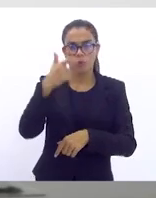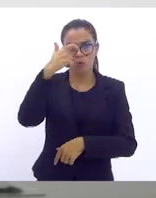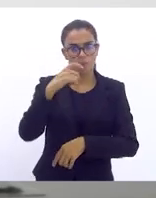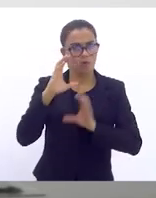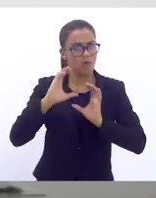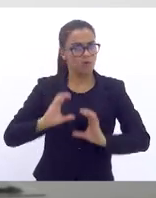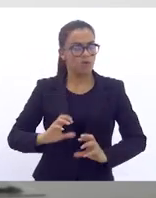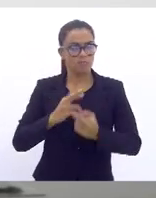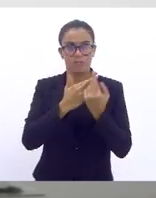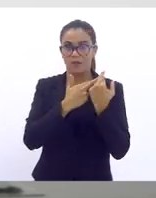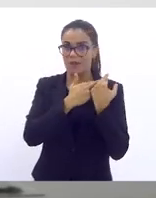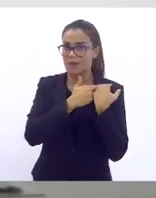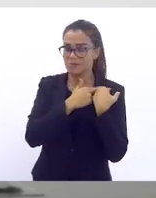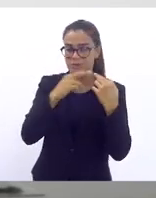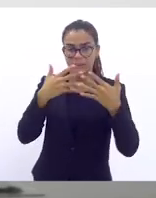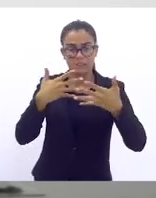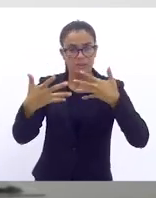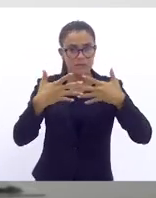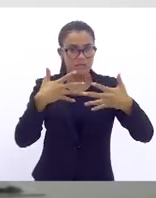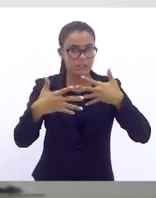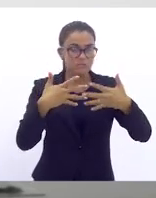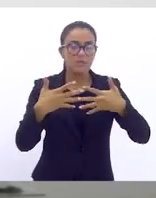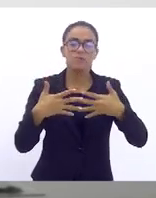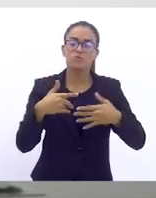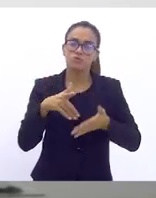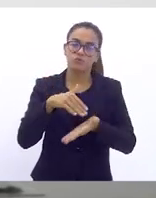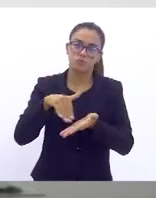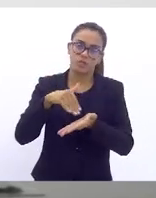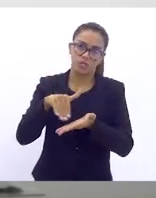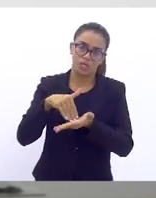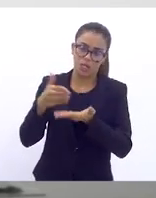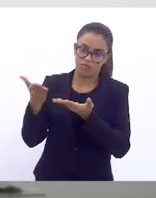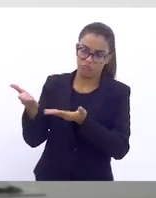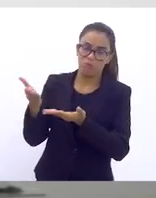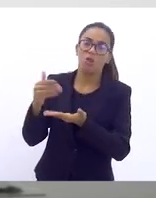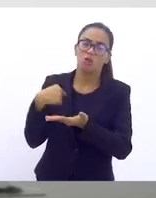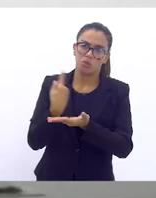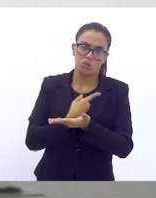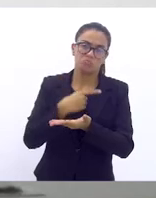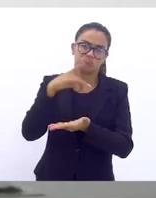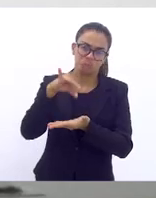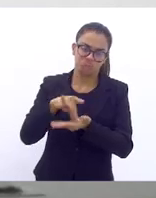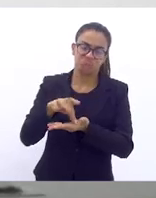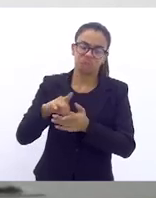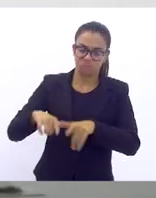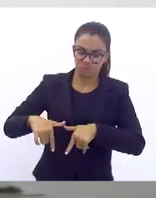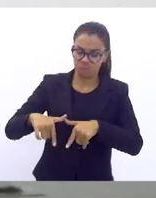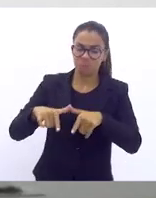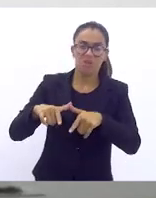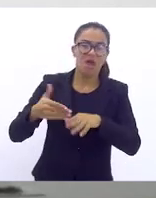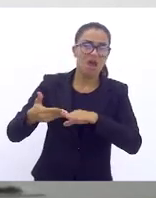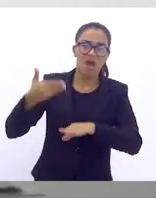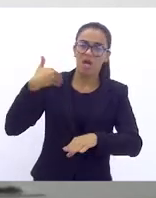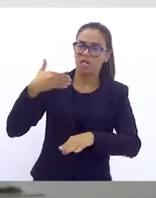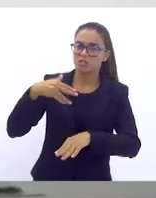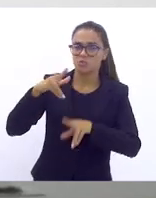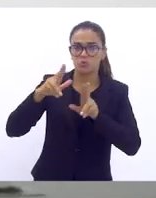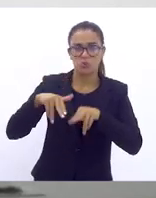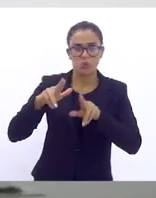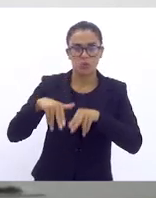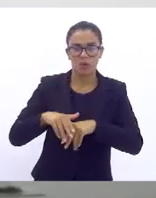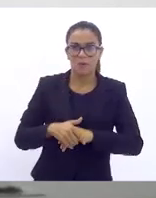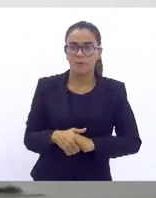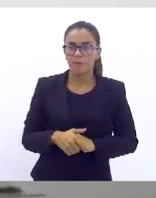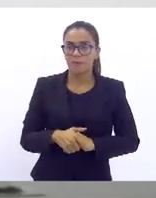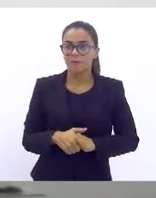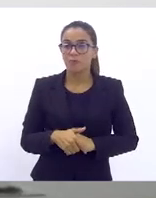de forma muito muito transparente com secretário acho que nós estamos de fato fazendo algo que nunca foi feito por isso o governador